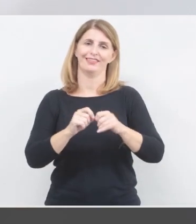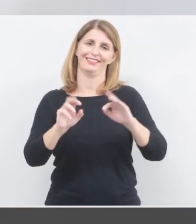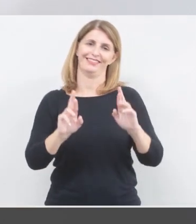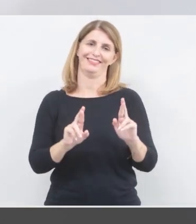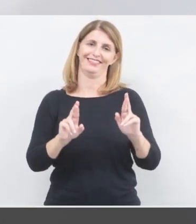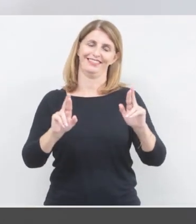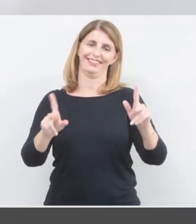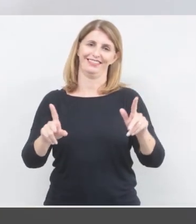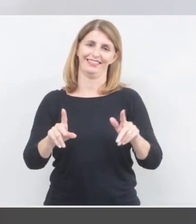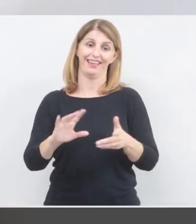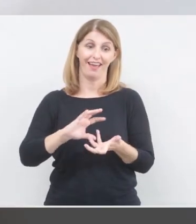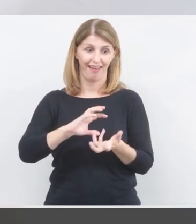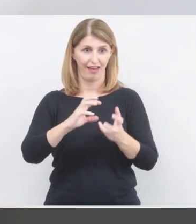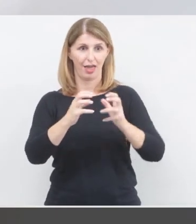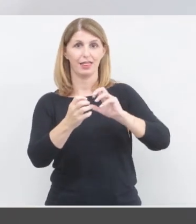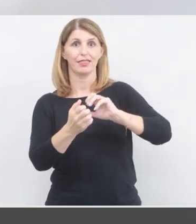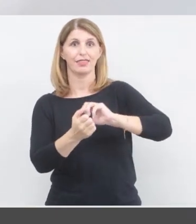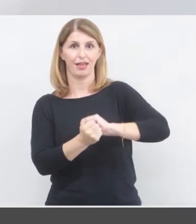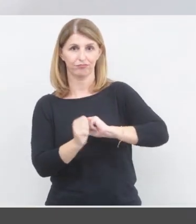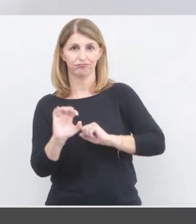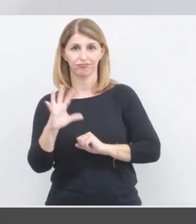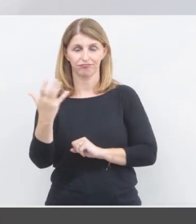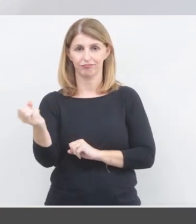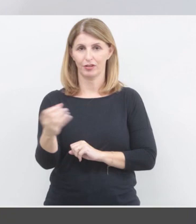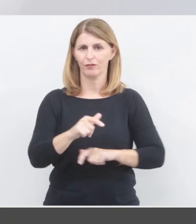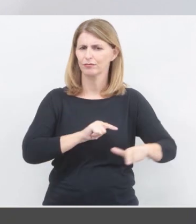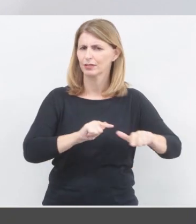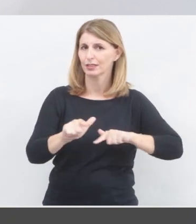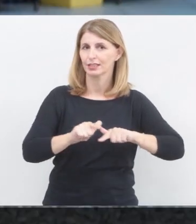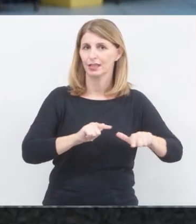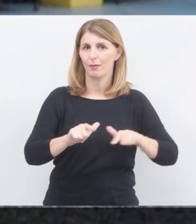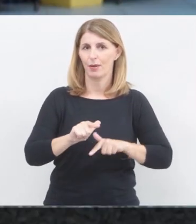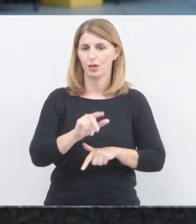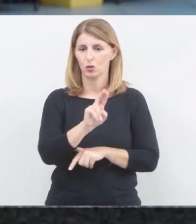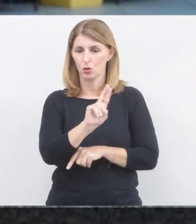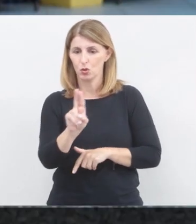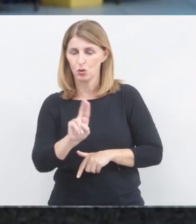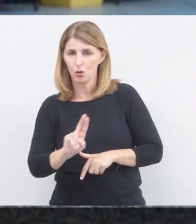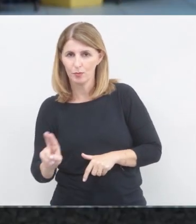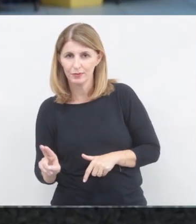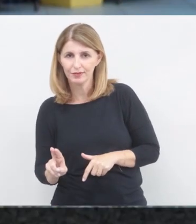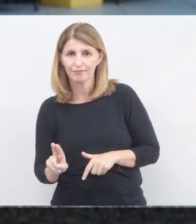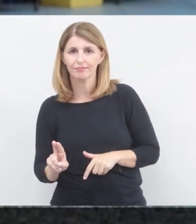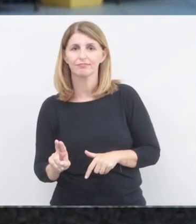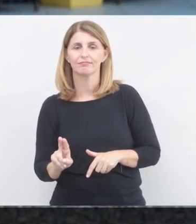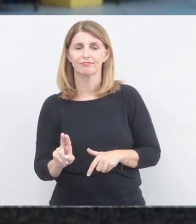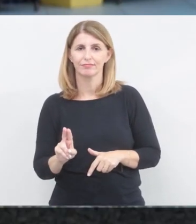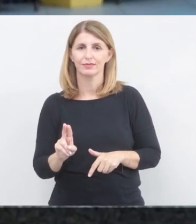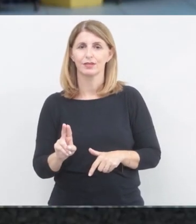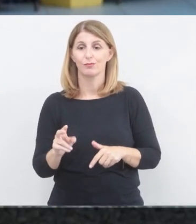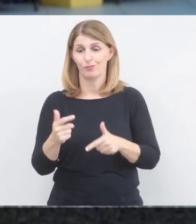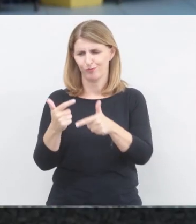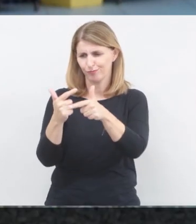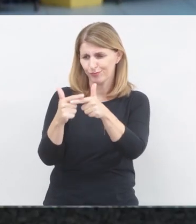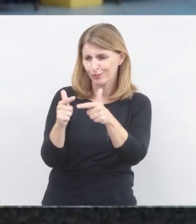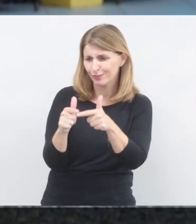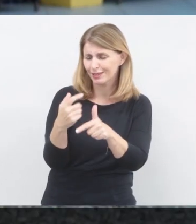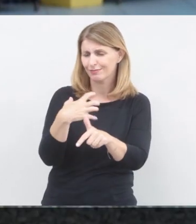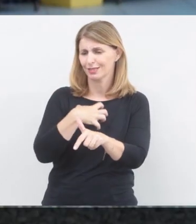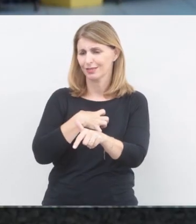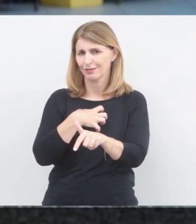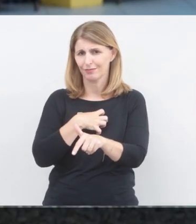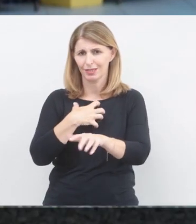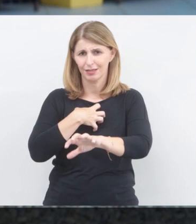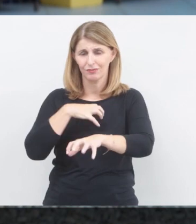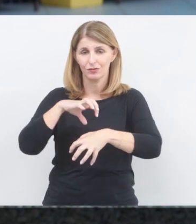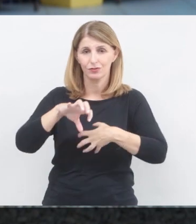elas fazem a diferença. Se adaptam à realidade, trabalham com nomes, com sobrenomes, lidam com